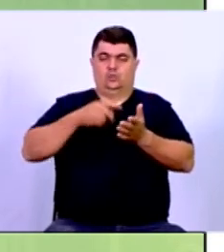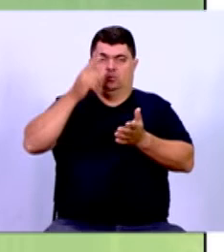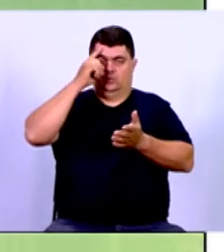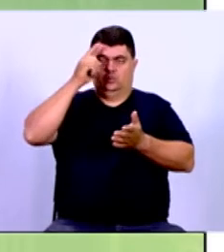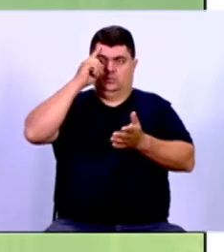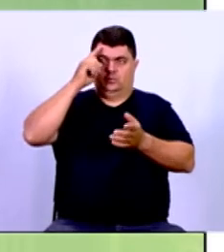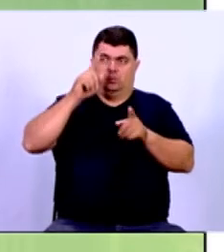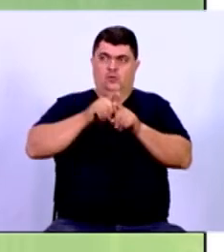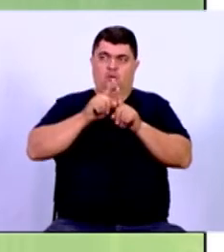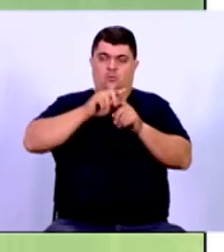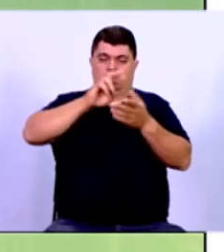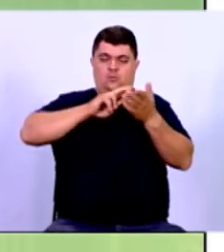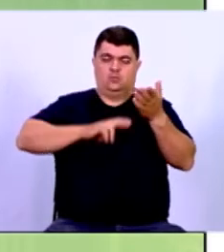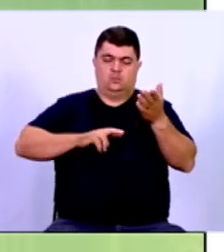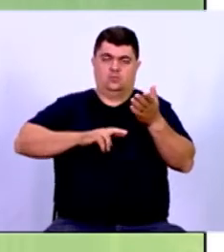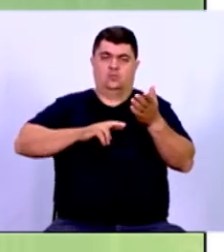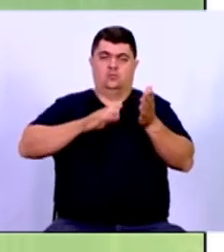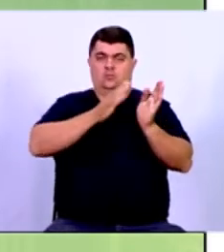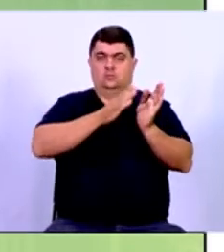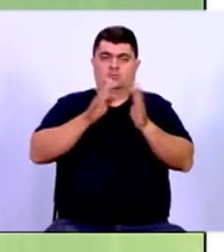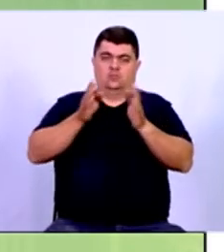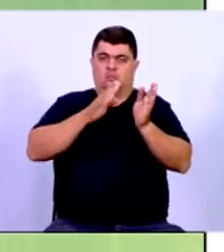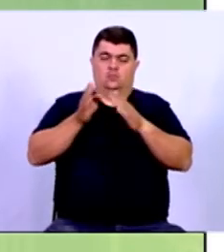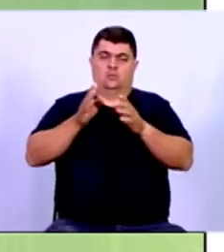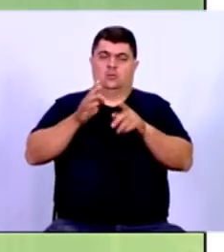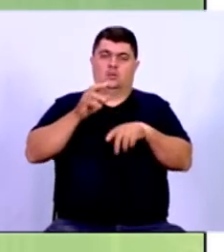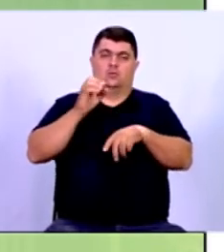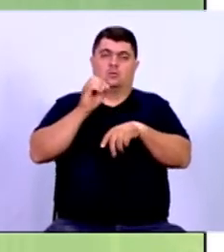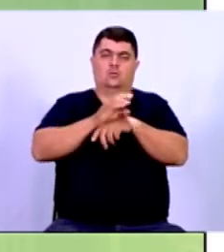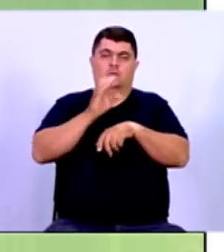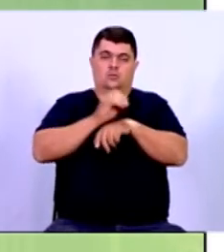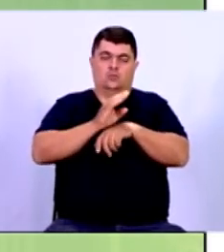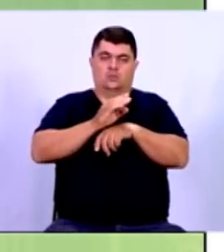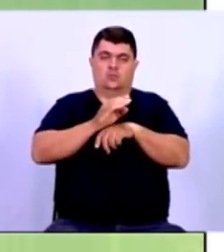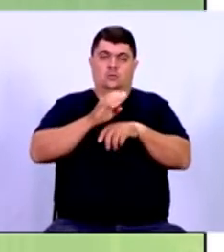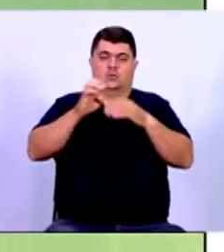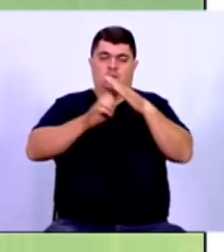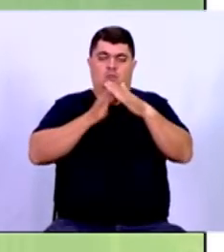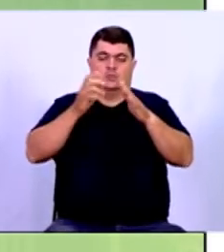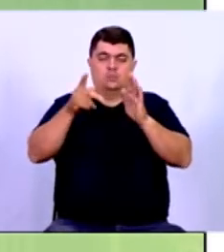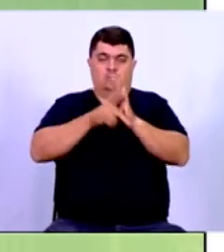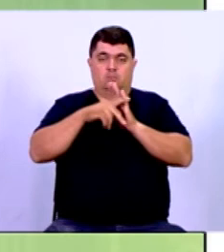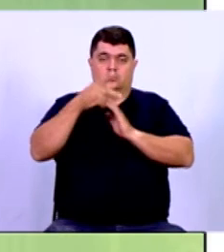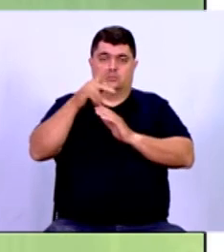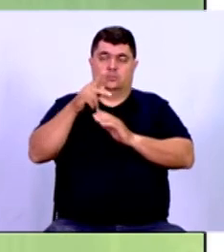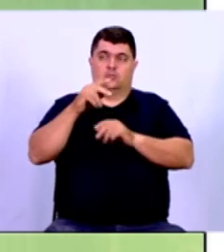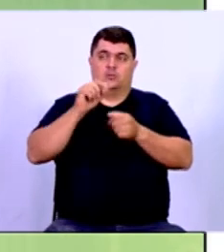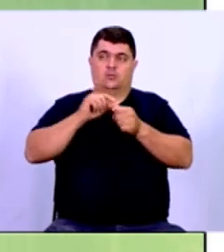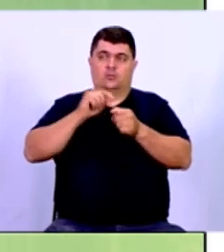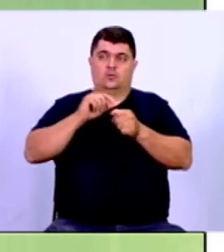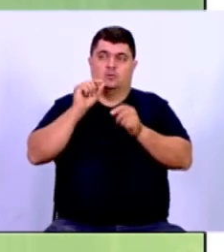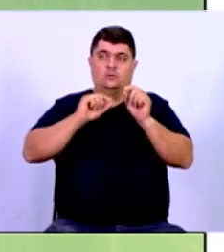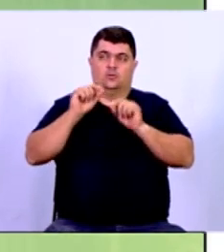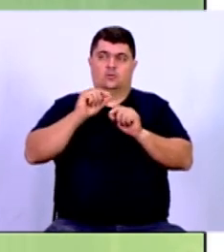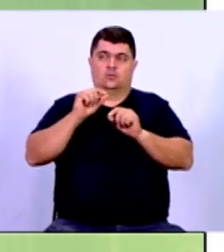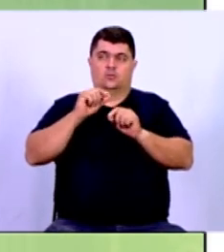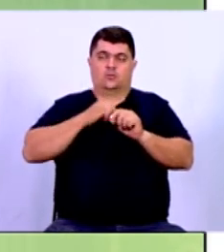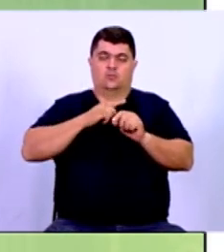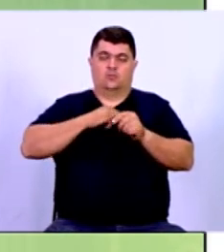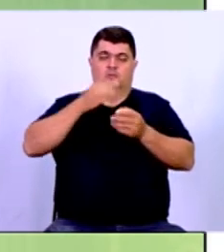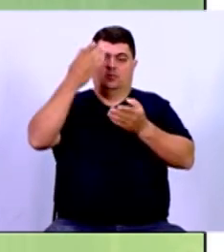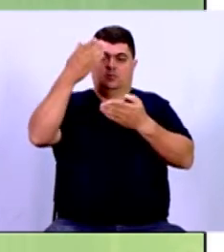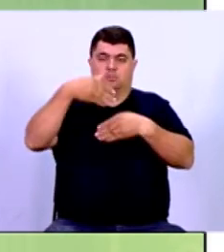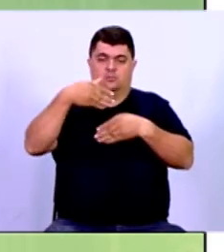e emitir os relatórios parciais. E o supervisor de estágio, que é aquele lá da instituição concedente, vai fazer o quê? Vai fazer uma